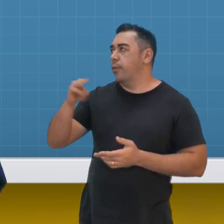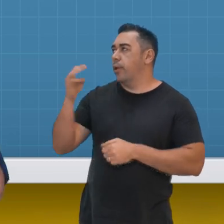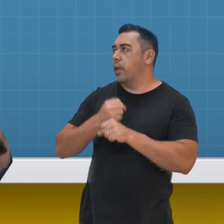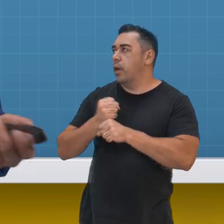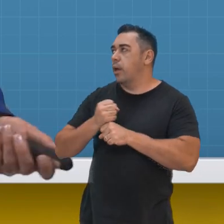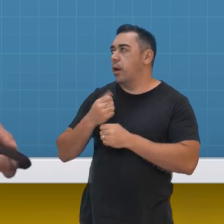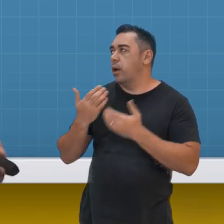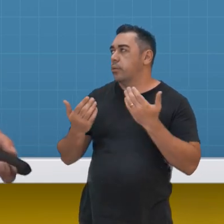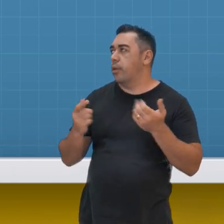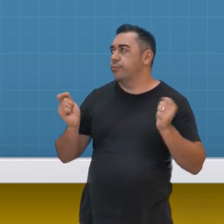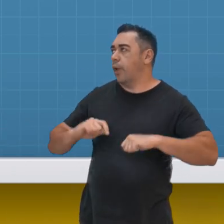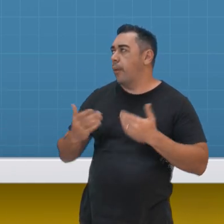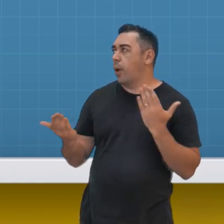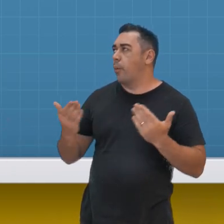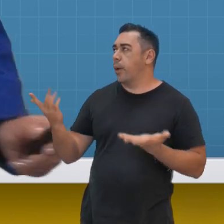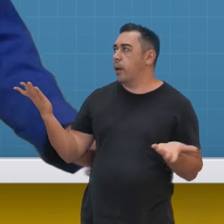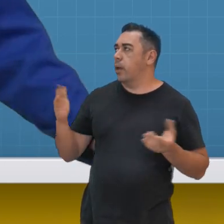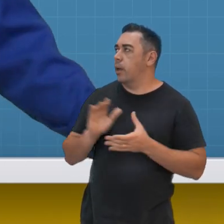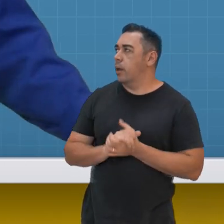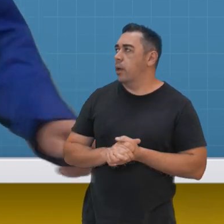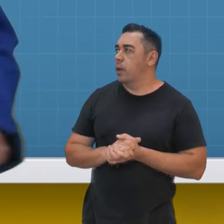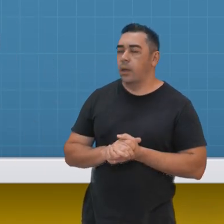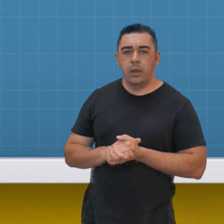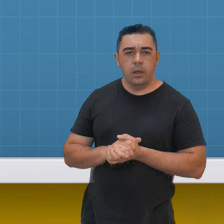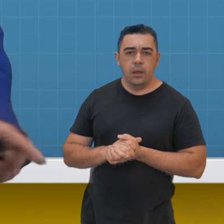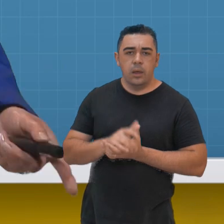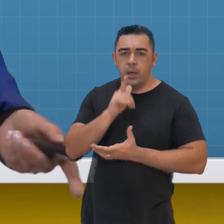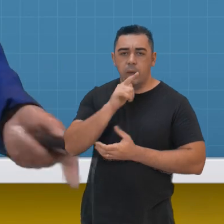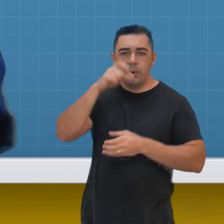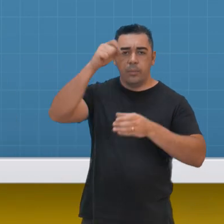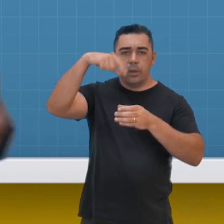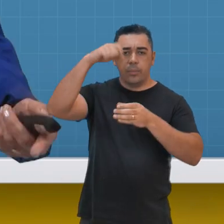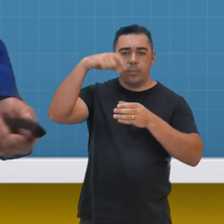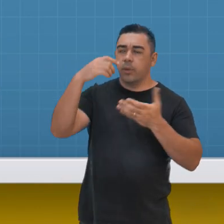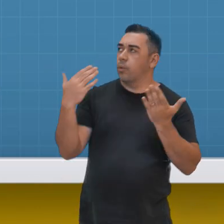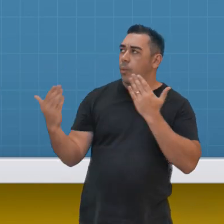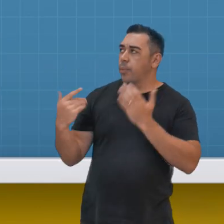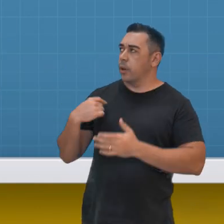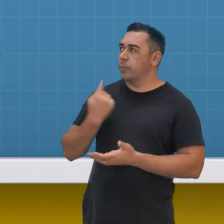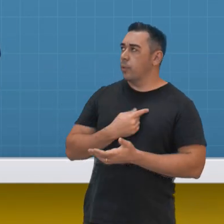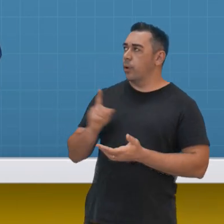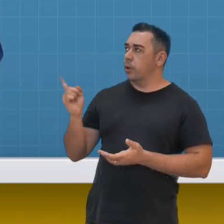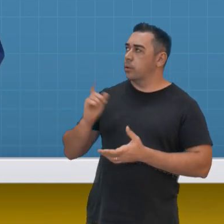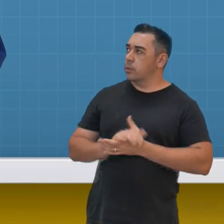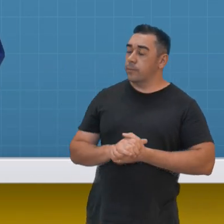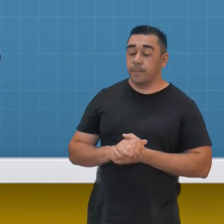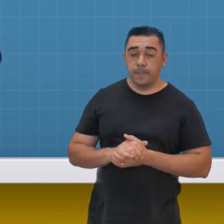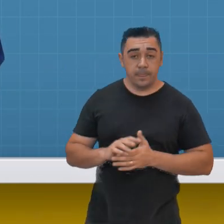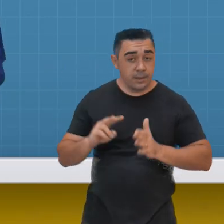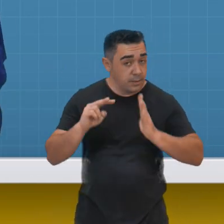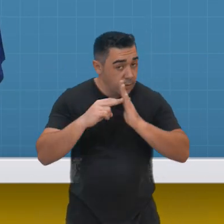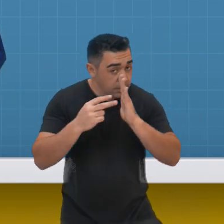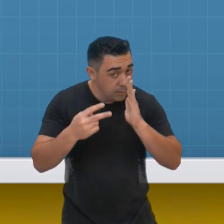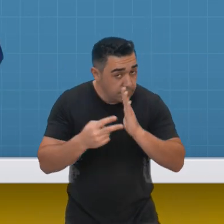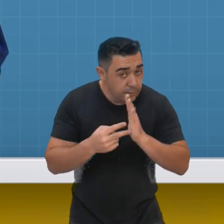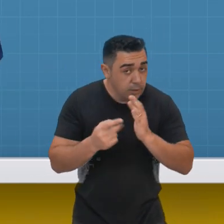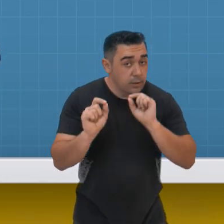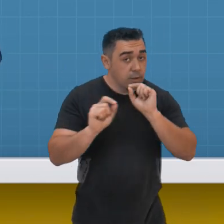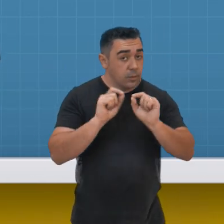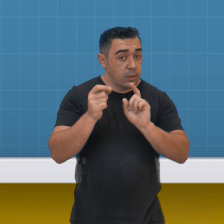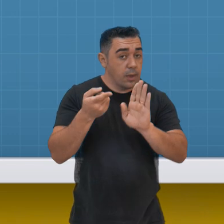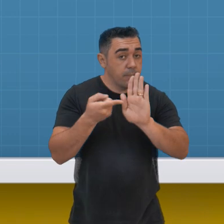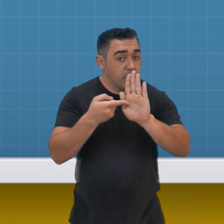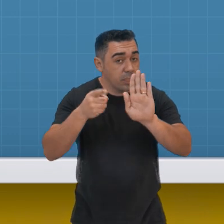Não dá nem para fazer essa comparação, a água com a gente. É só uma